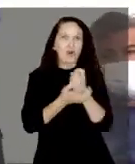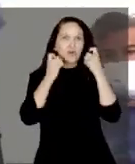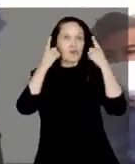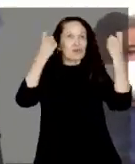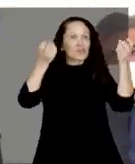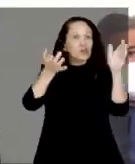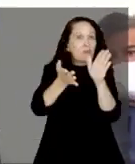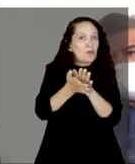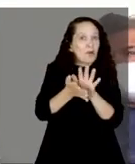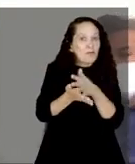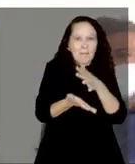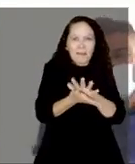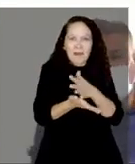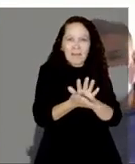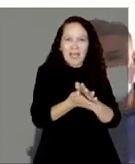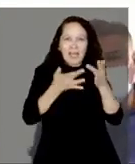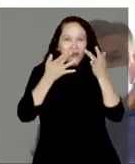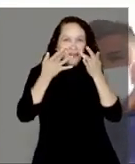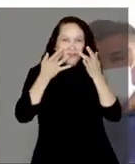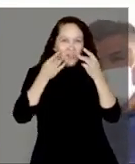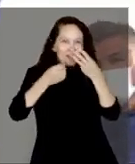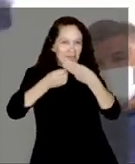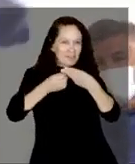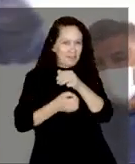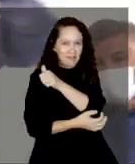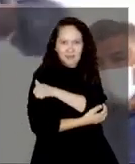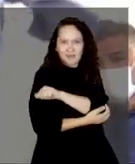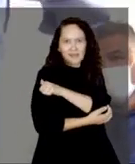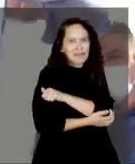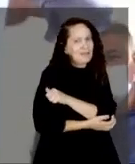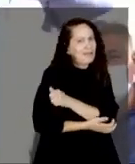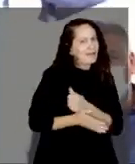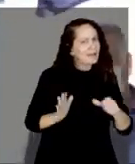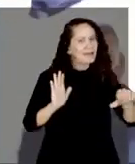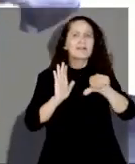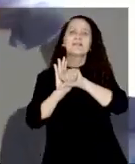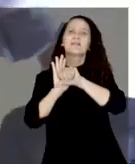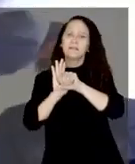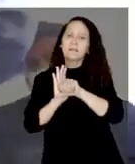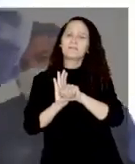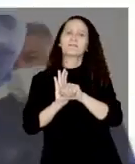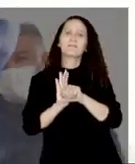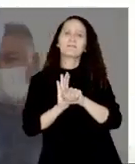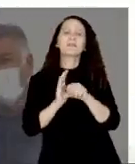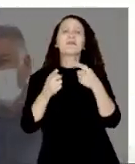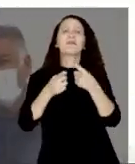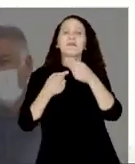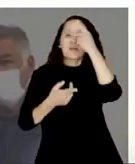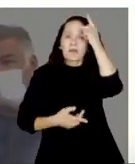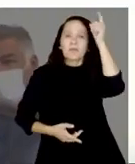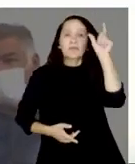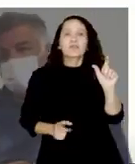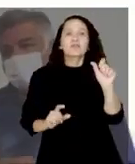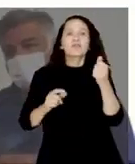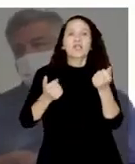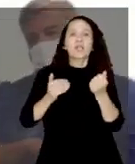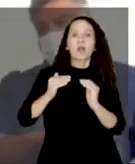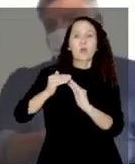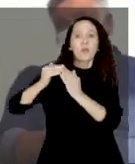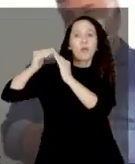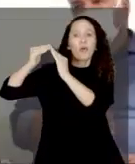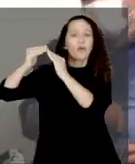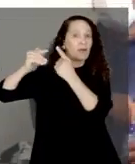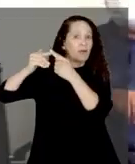pacto de silêncio. Bom, nós fazemos democracia, nós temos que respeitar quem ganhou, a gente não pode